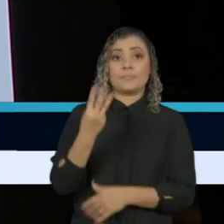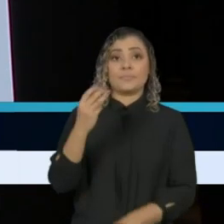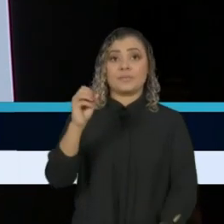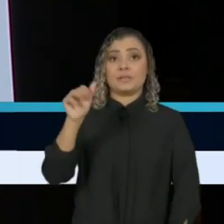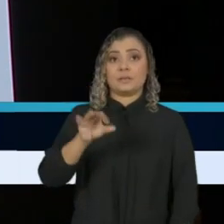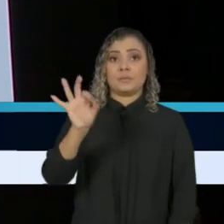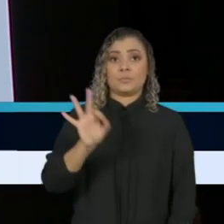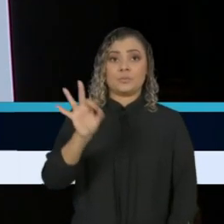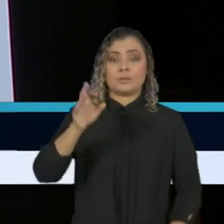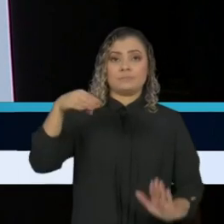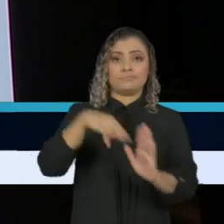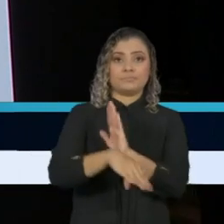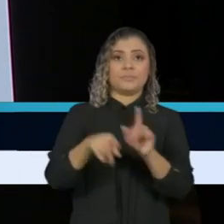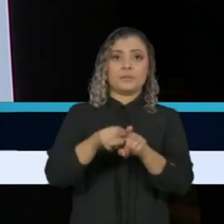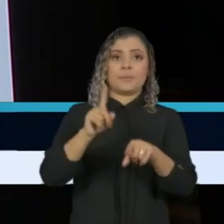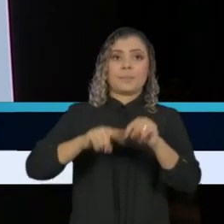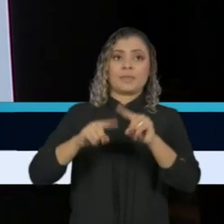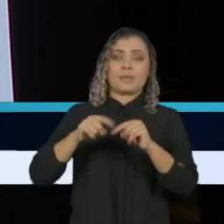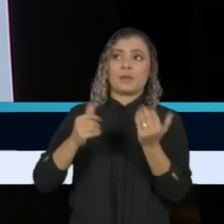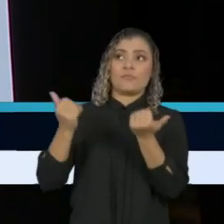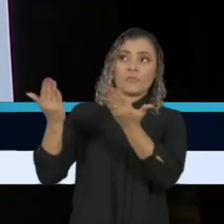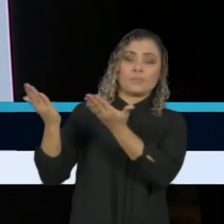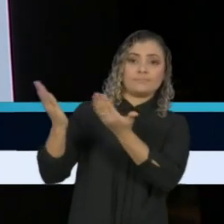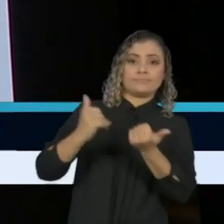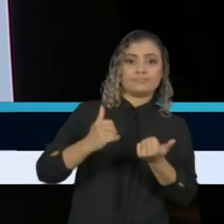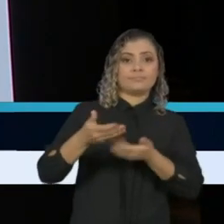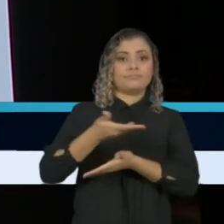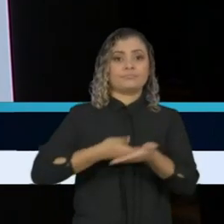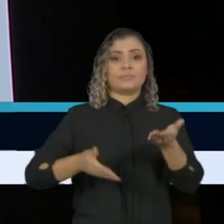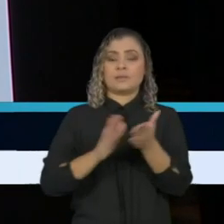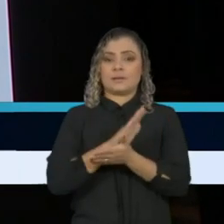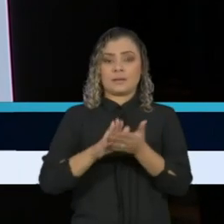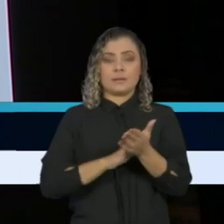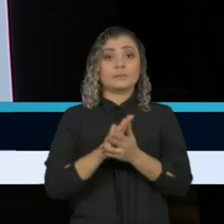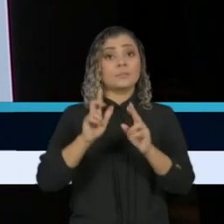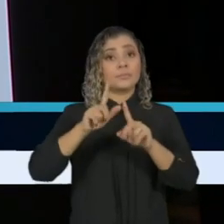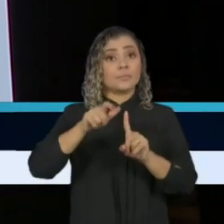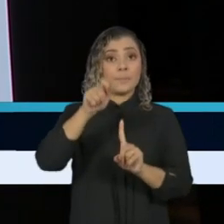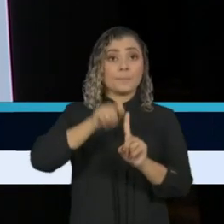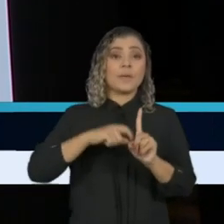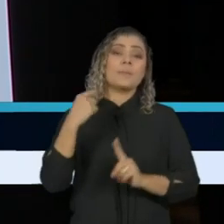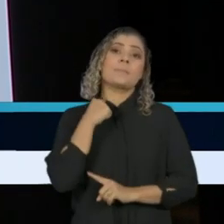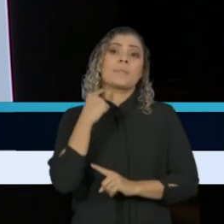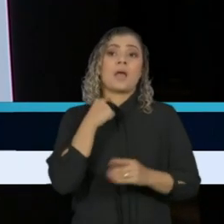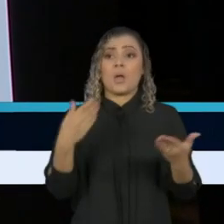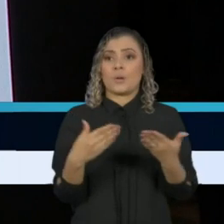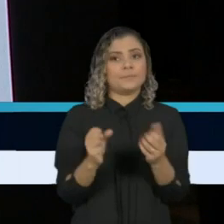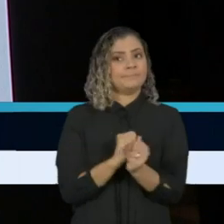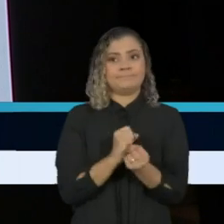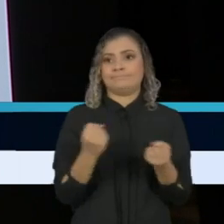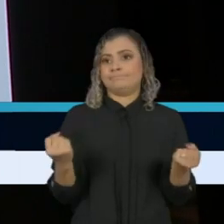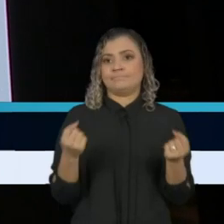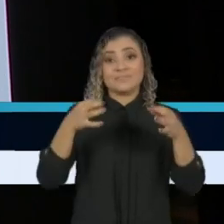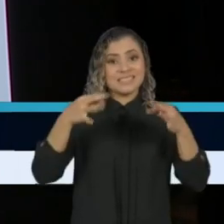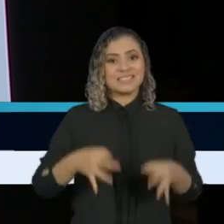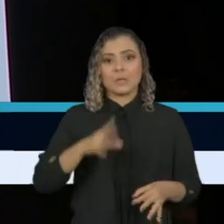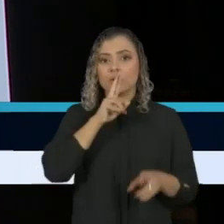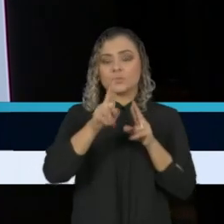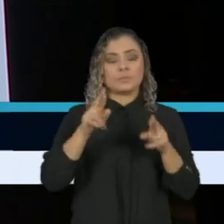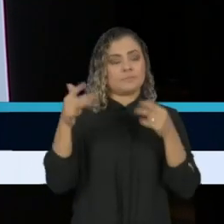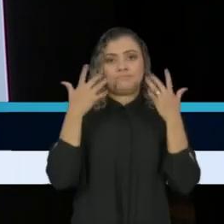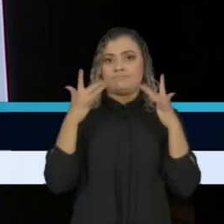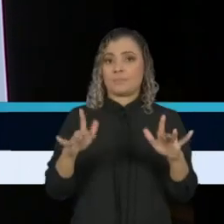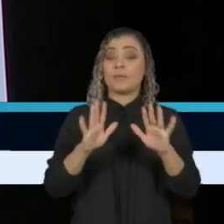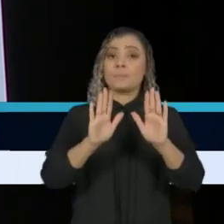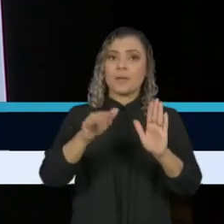30% nas importações. Essa projeção em maio é hoje impossível de ser feita com precisão, mas nós sabemos